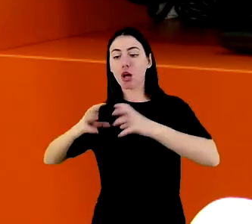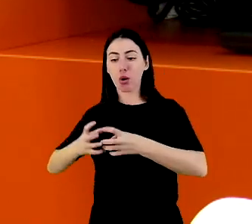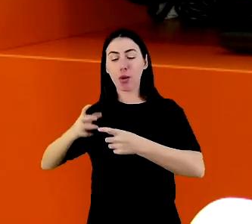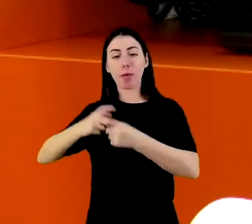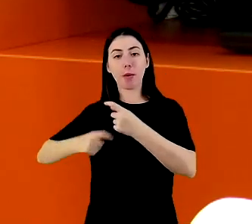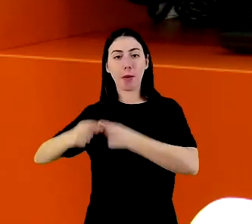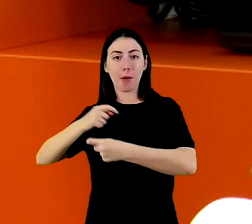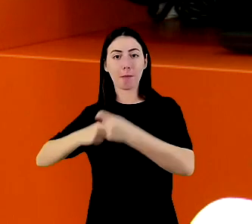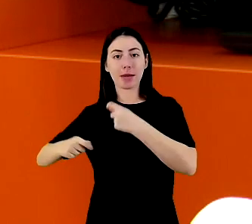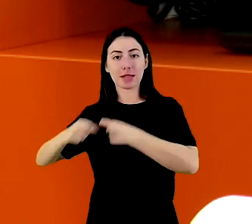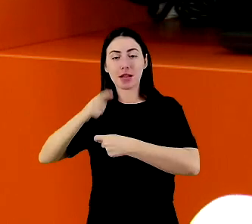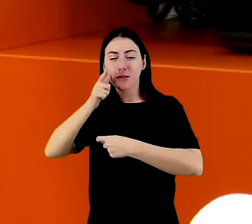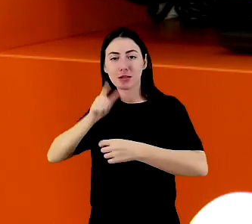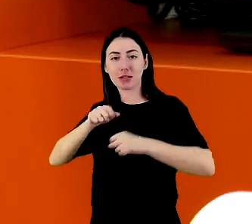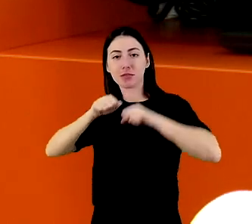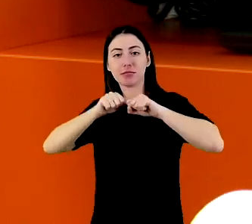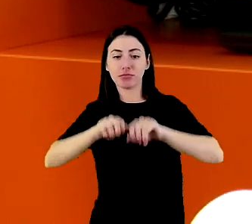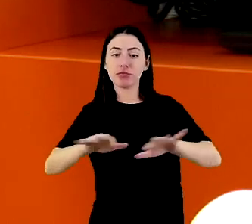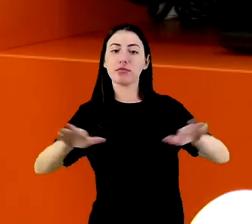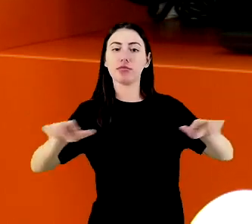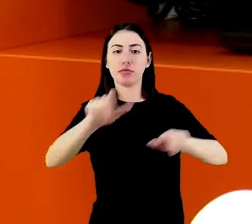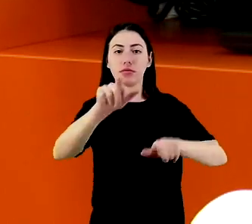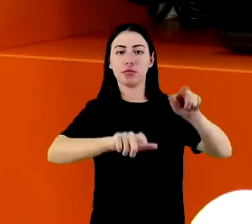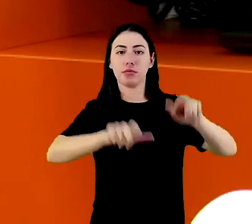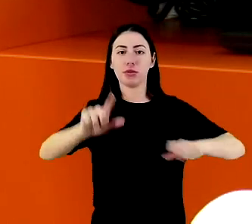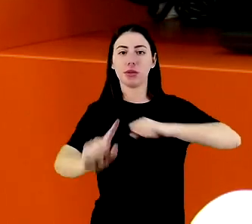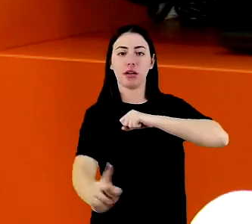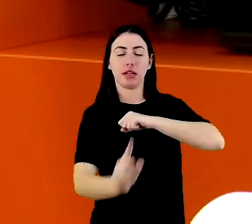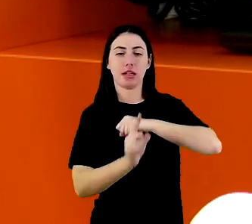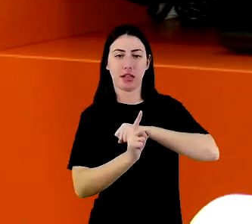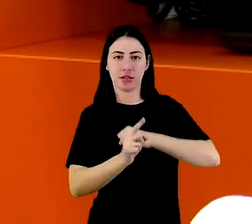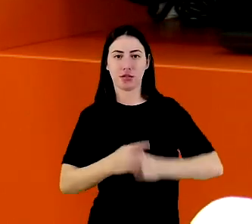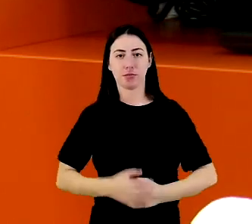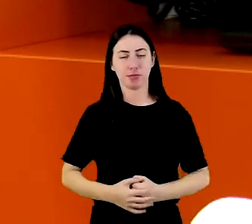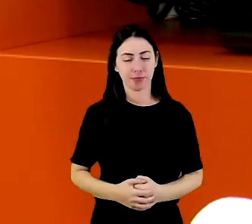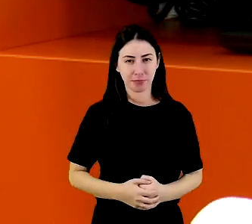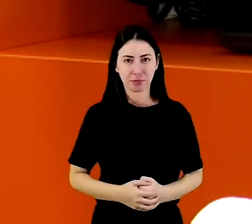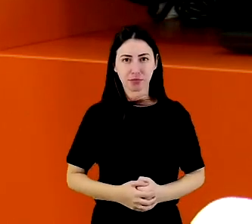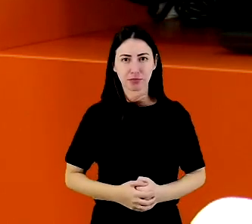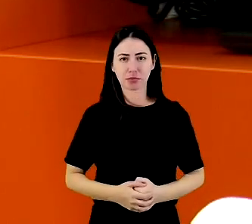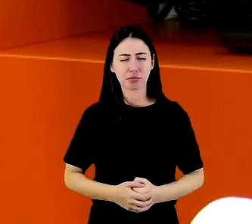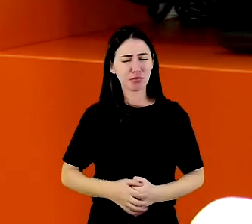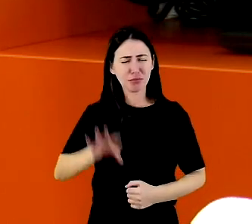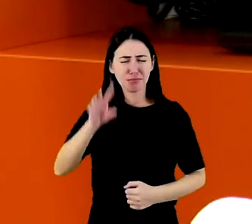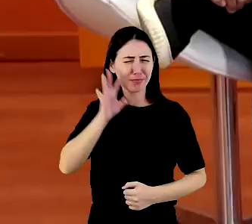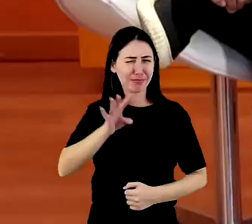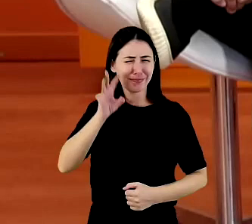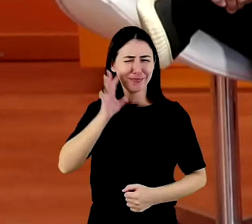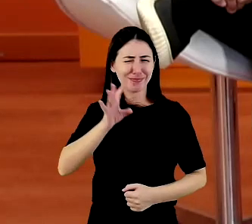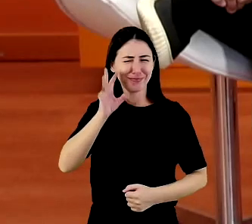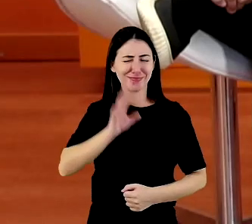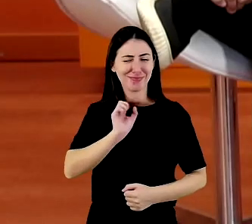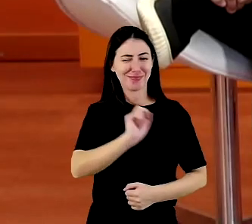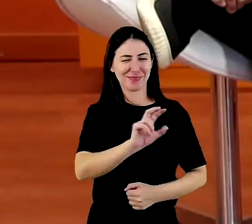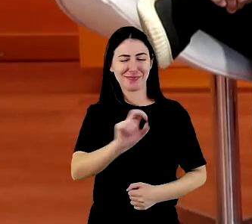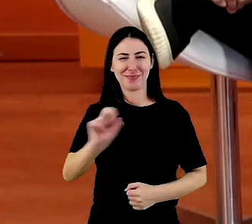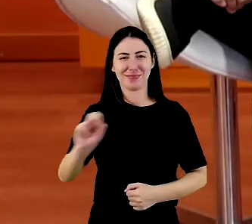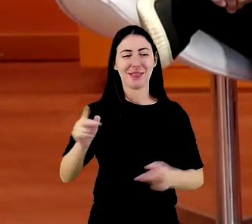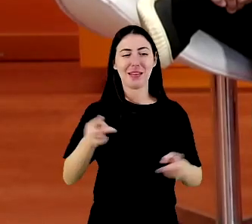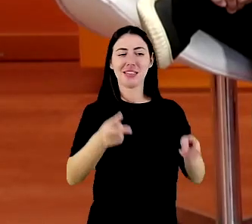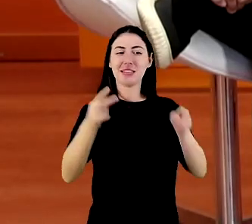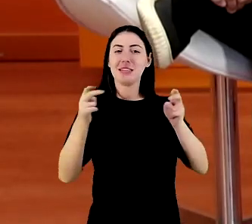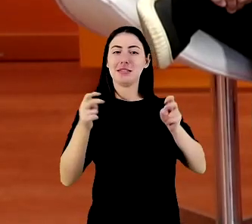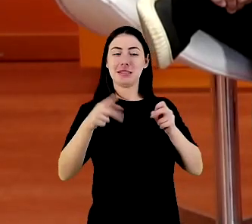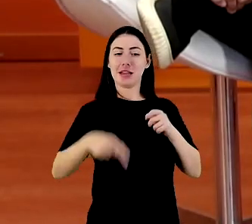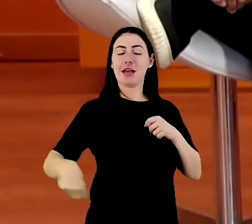Eles recebem a gente dentro de casa, é super, super bacana a gente ver esse relacionamento. E eu acho que eles vão, sim,